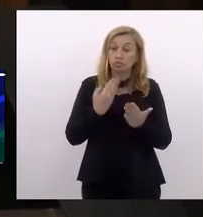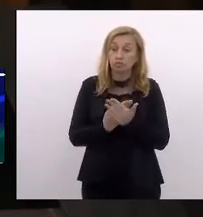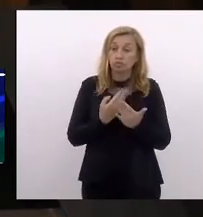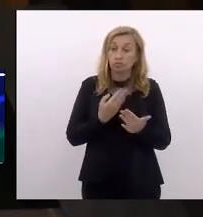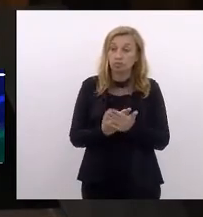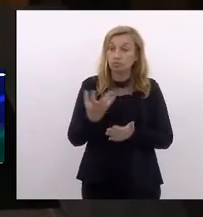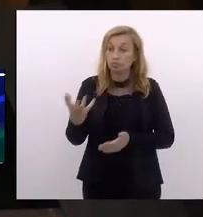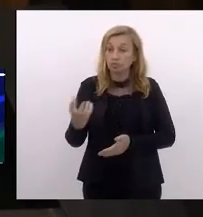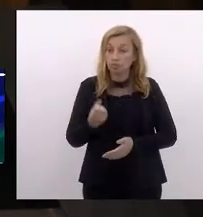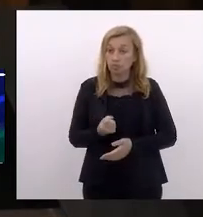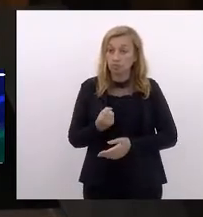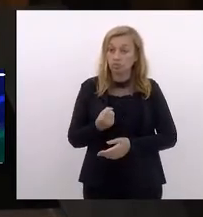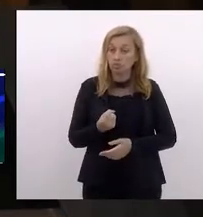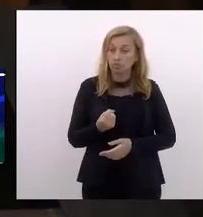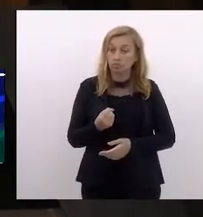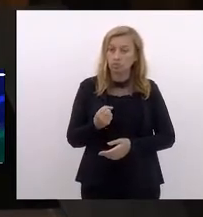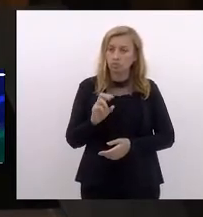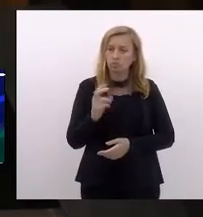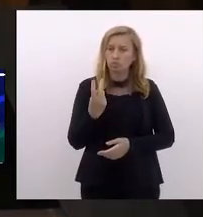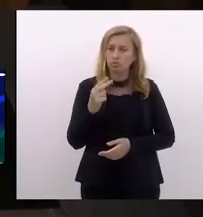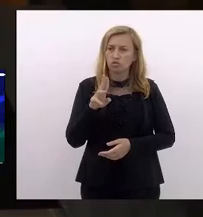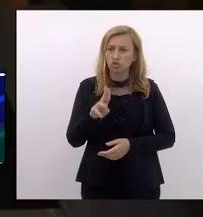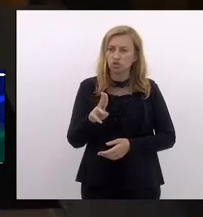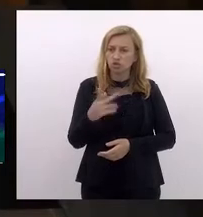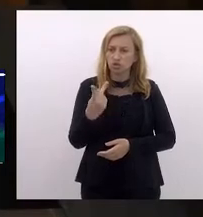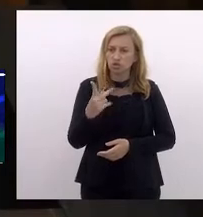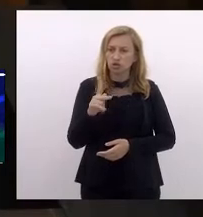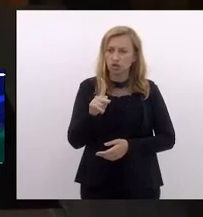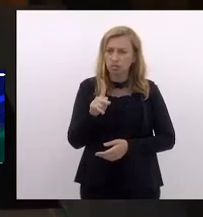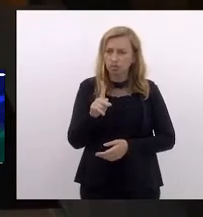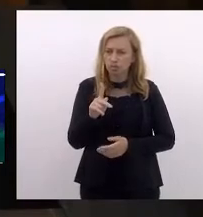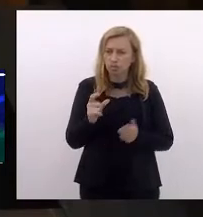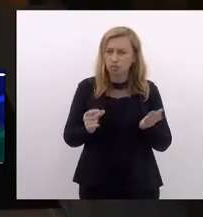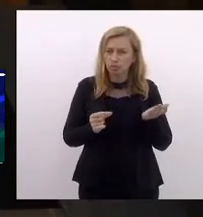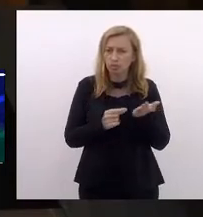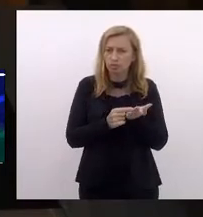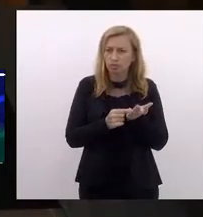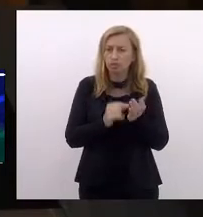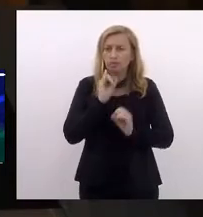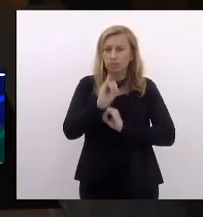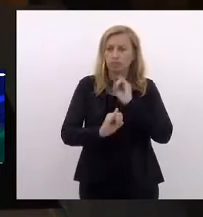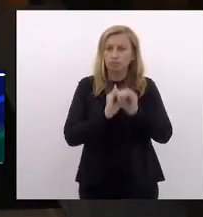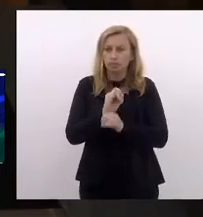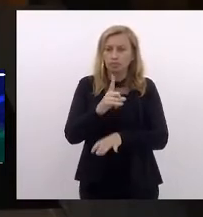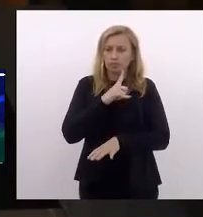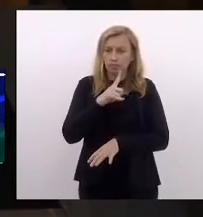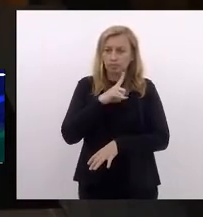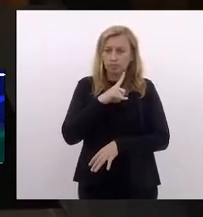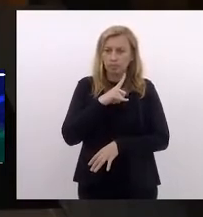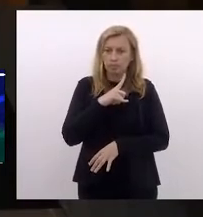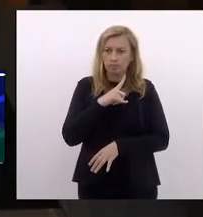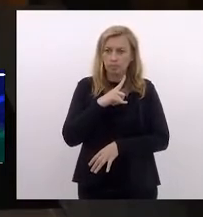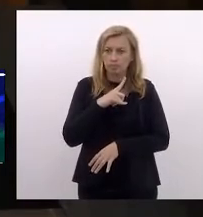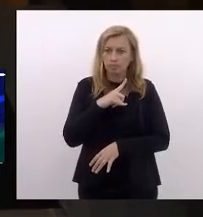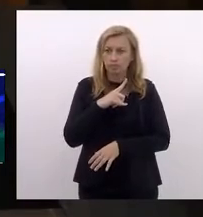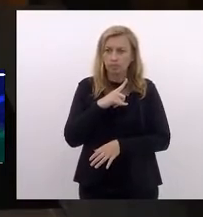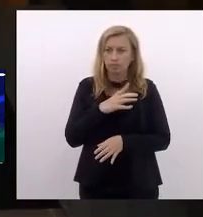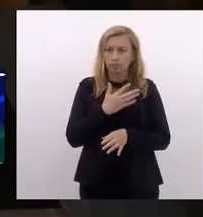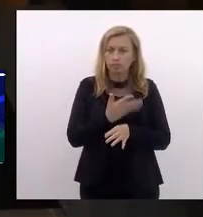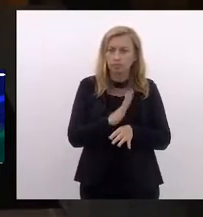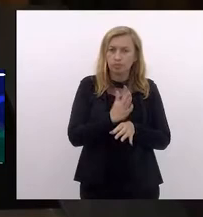receberiam um chip para ter conectividade na internet e com isso se